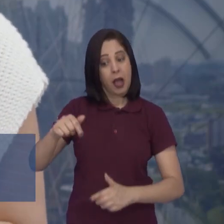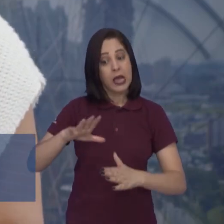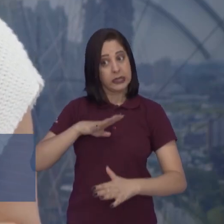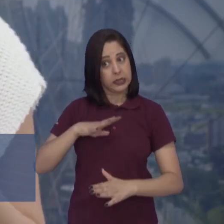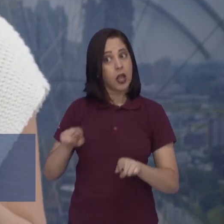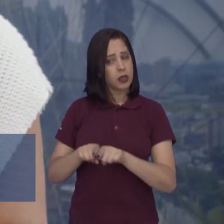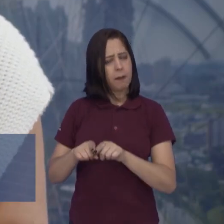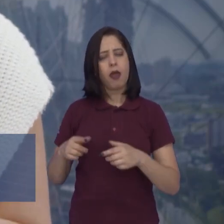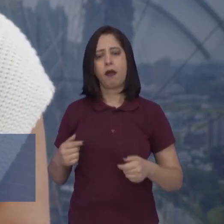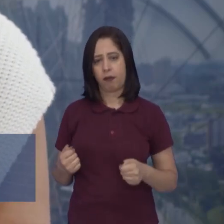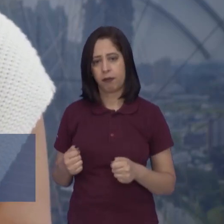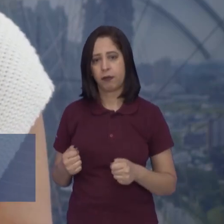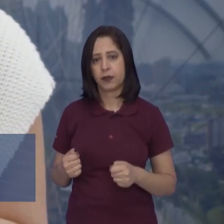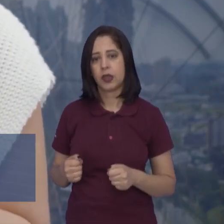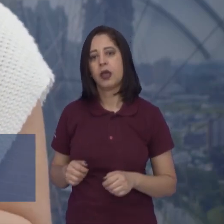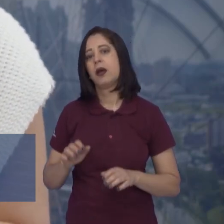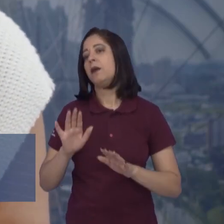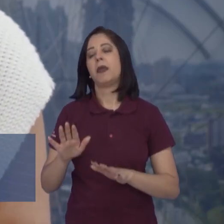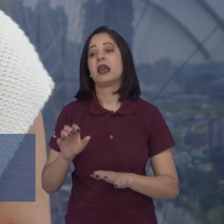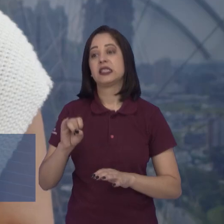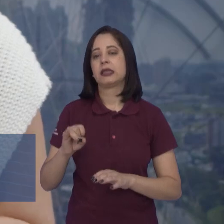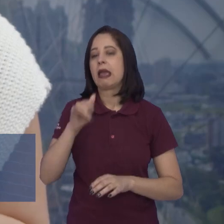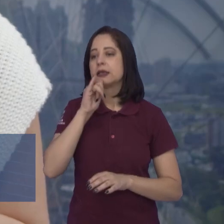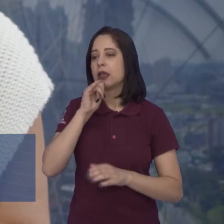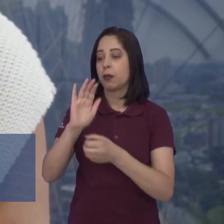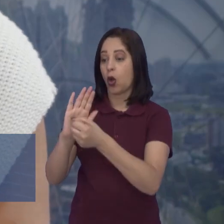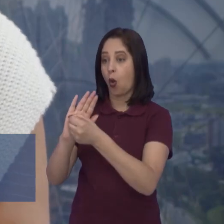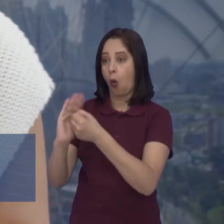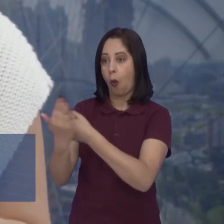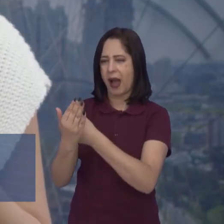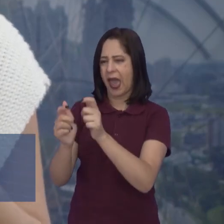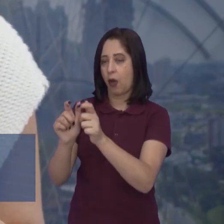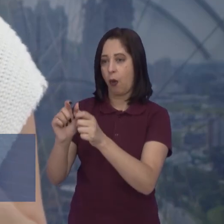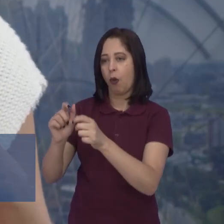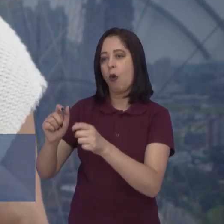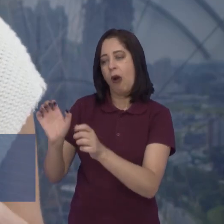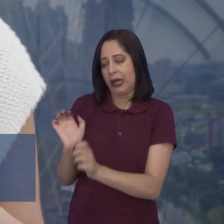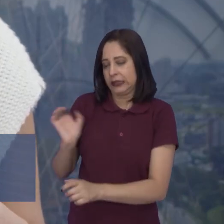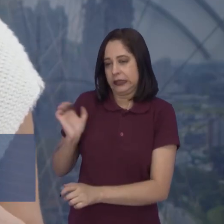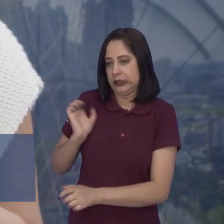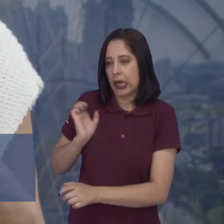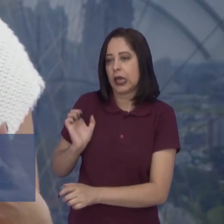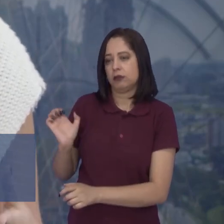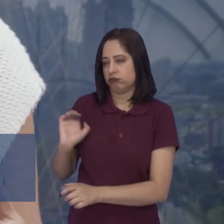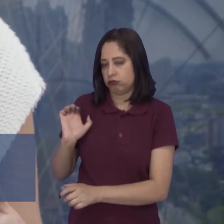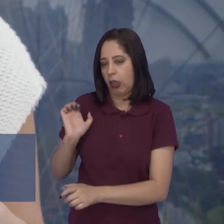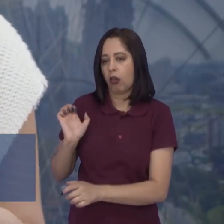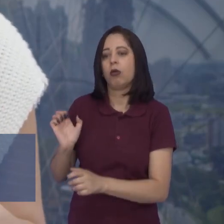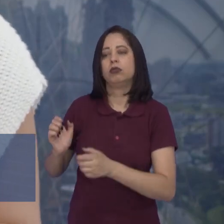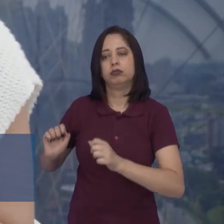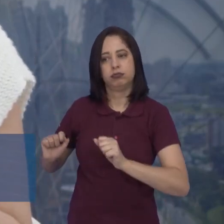questão é que quando tem um boom em áreas que são de classe média alta, isso tende a expulsar desses